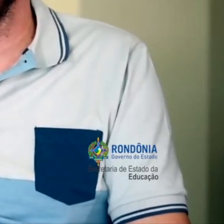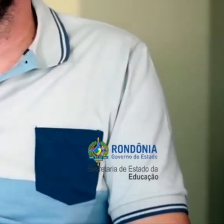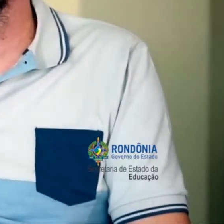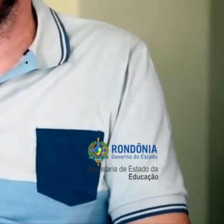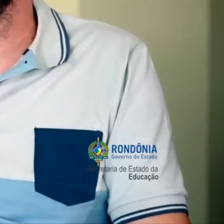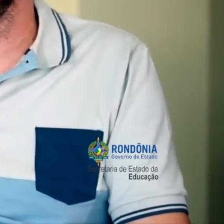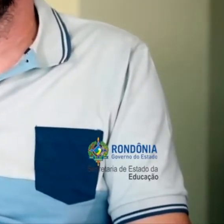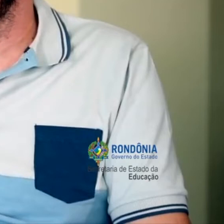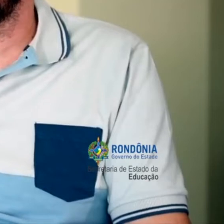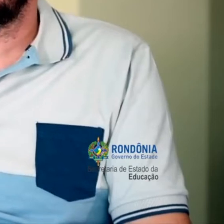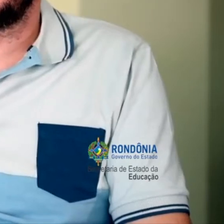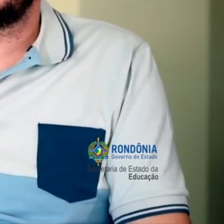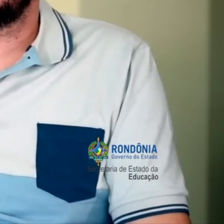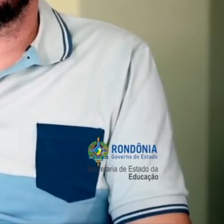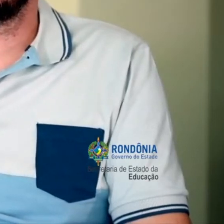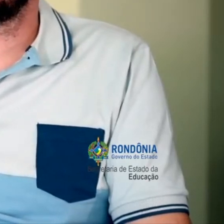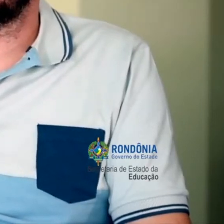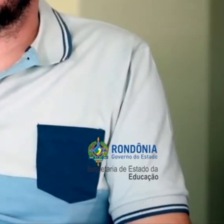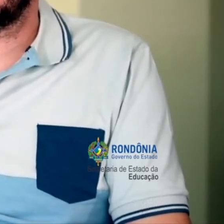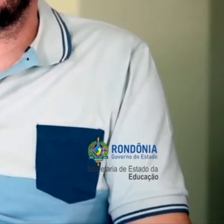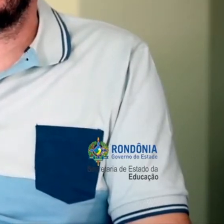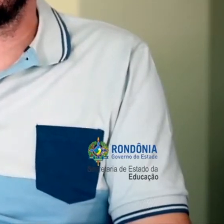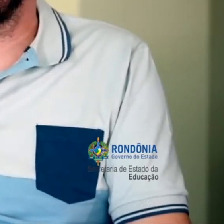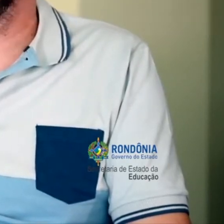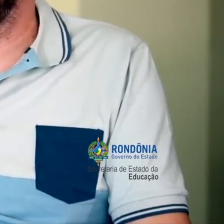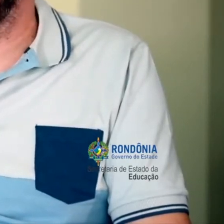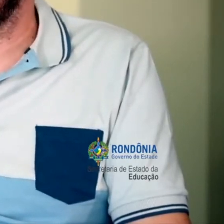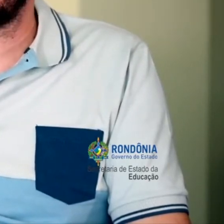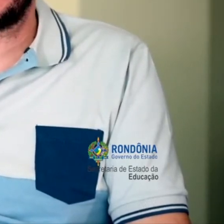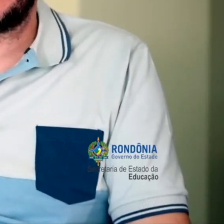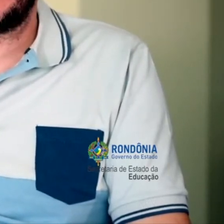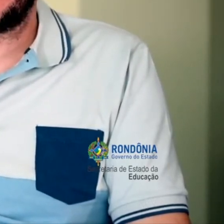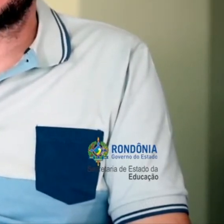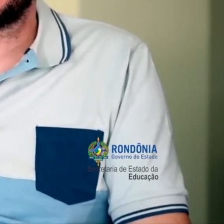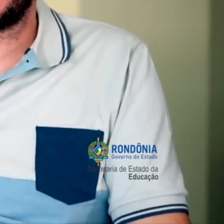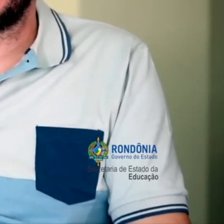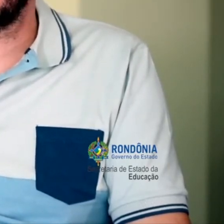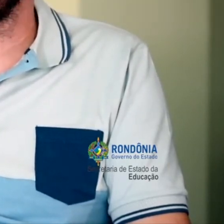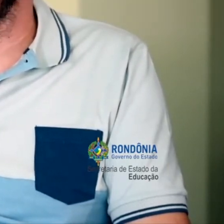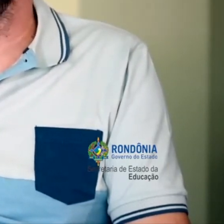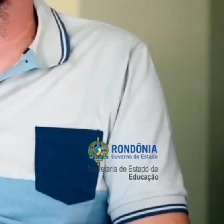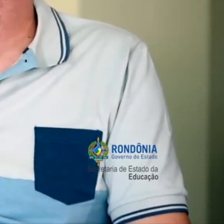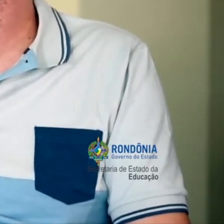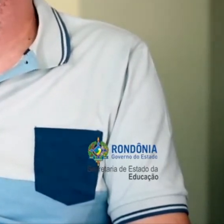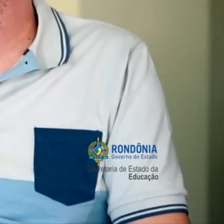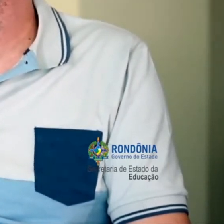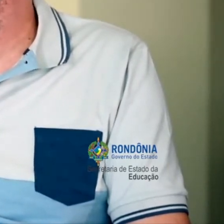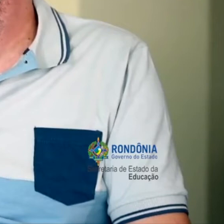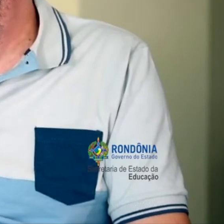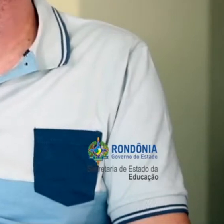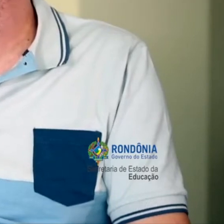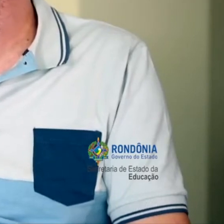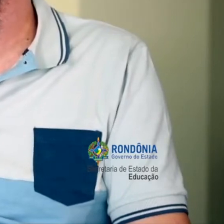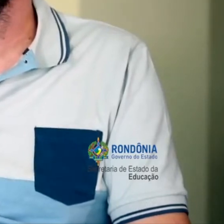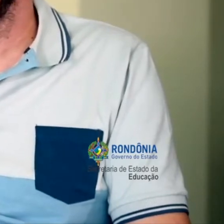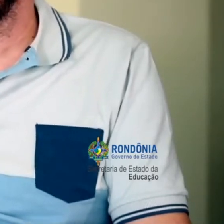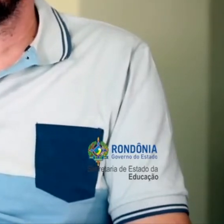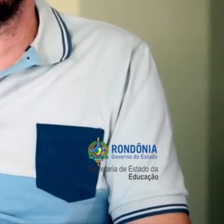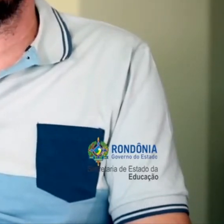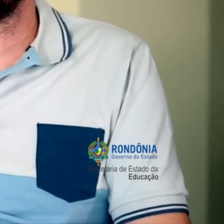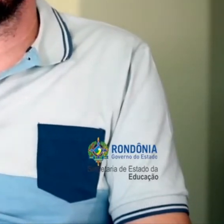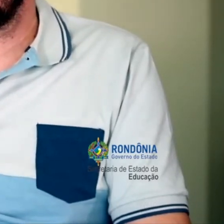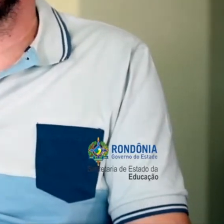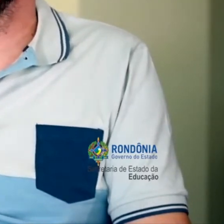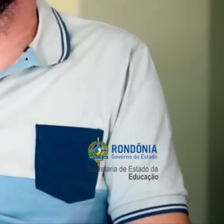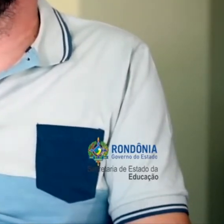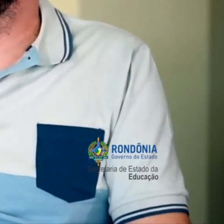E é ele que é o cara. Ele manda chamar lá da Inglaterra um cara chamado Alcuino, que é um monge, e